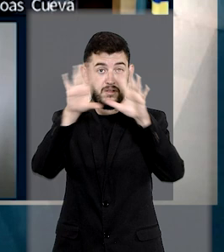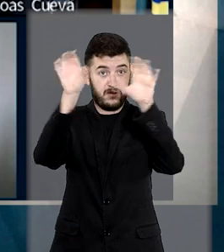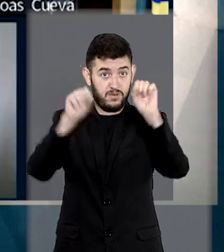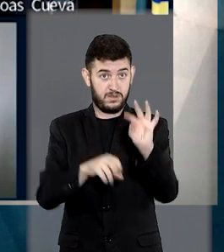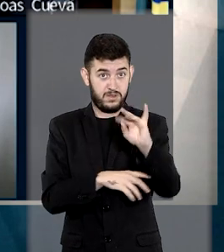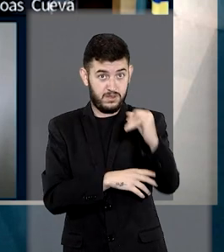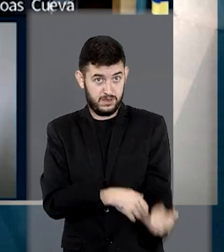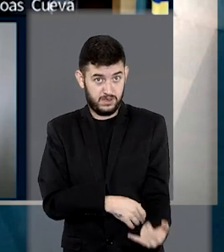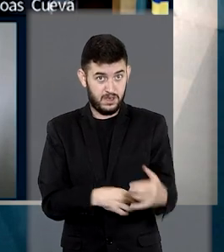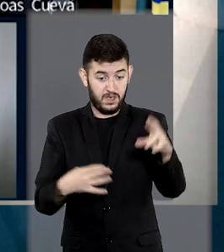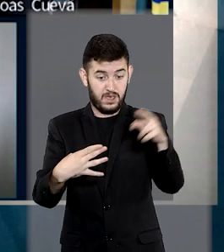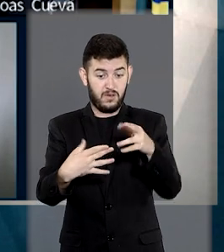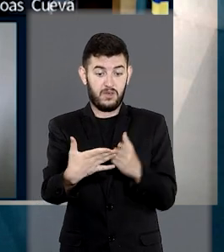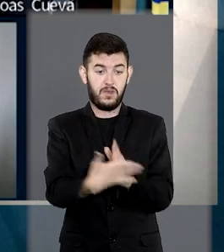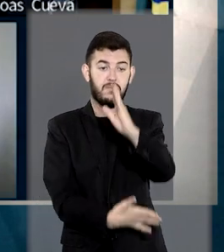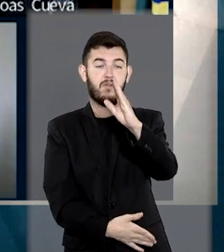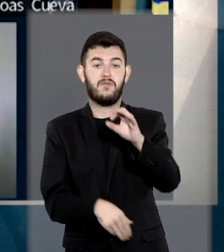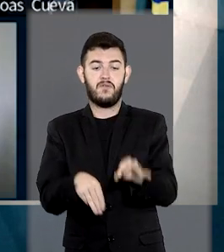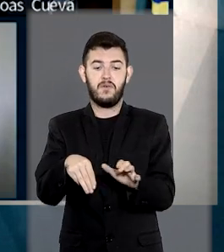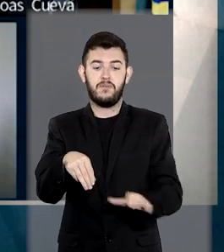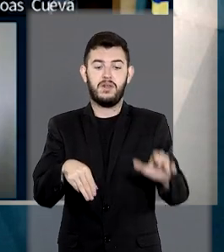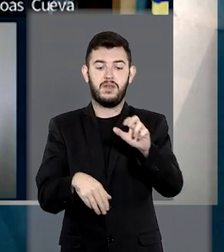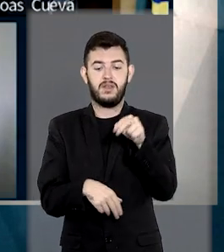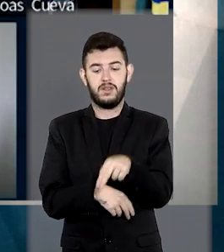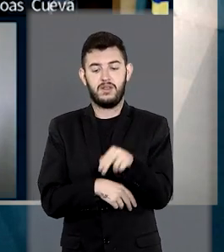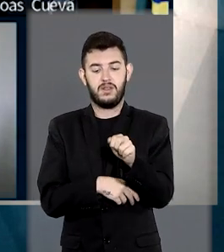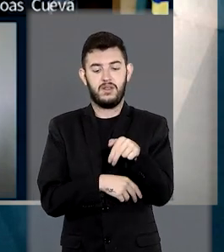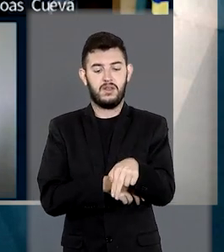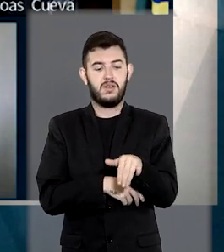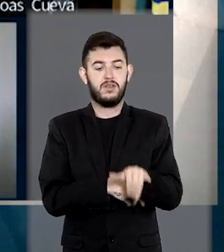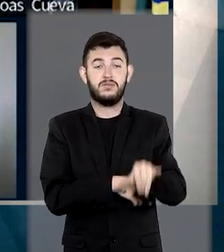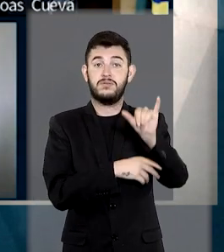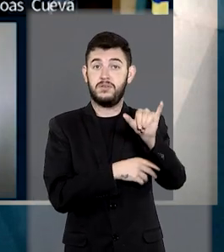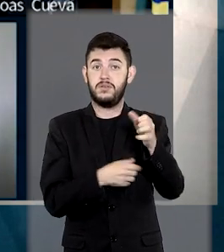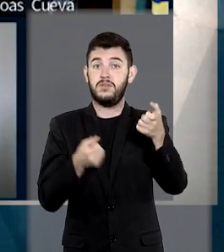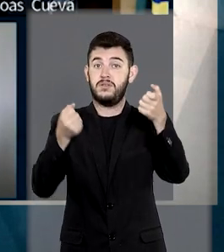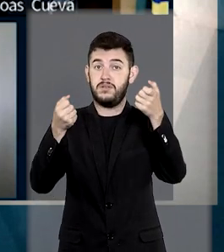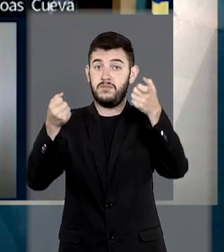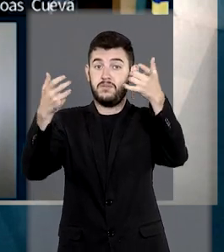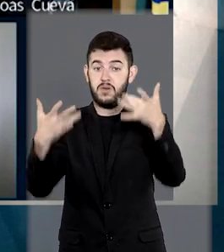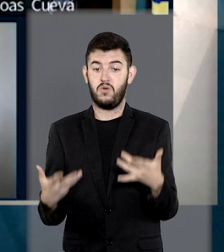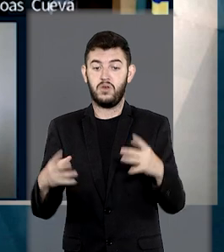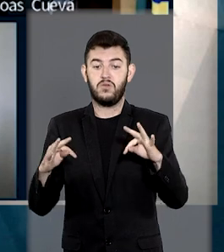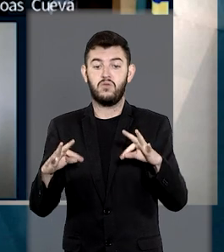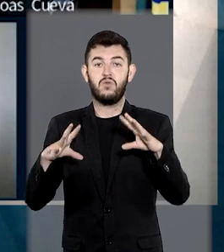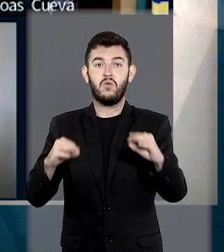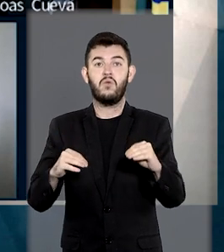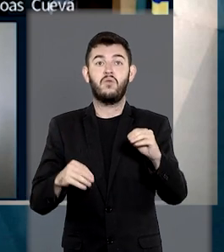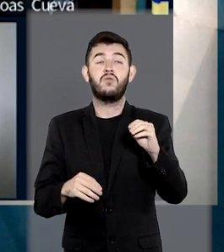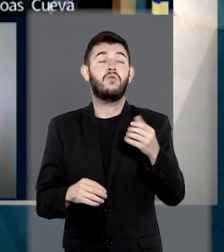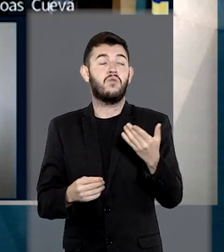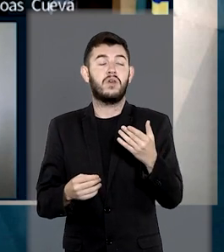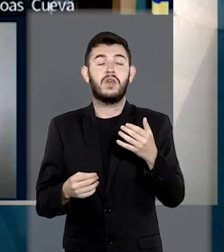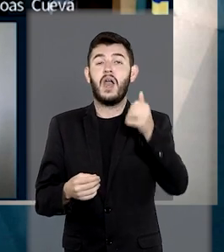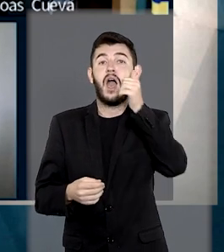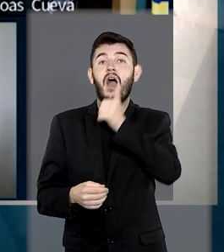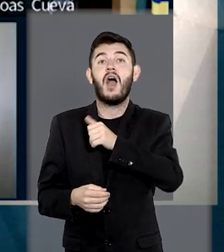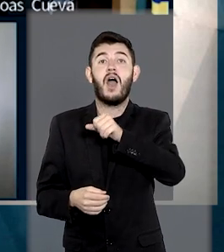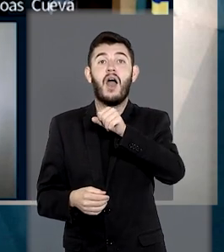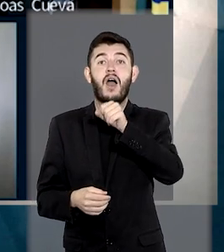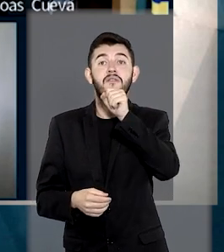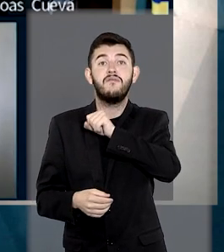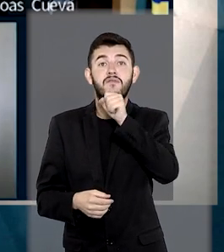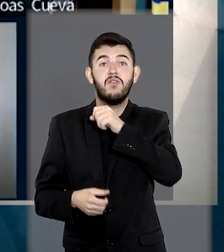dar provimento ao recurso, Nancy Andrighi destacou que é imprescindível que todas as alegações da avó e as circunstâncias do